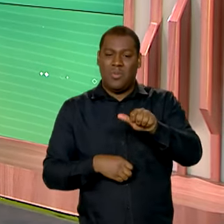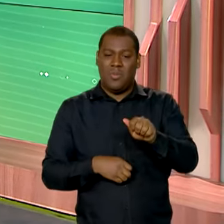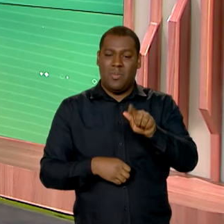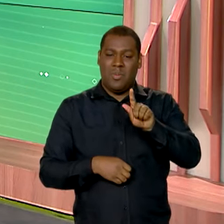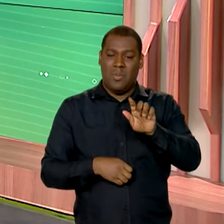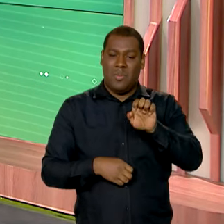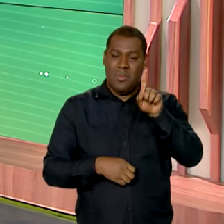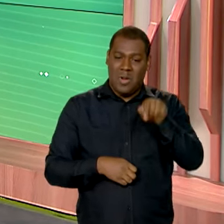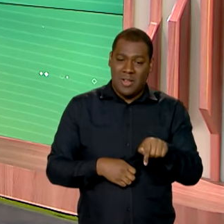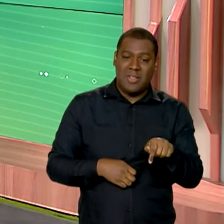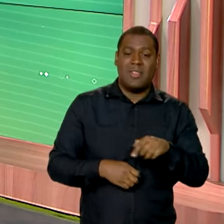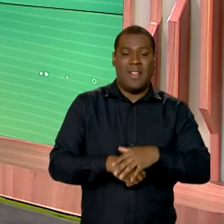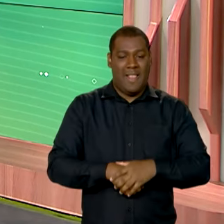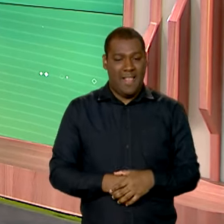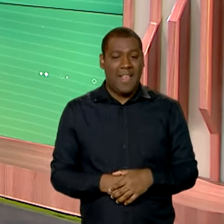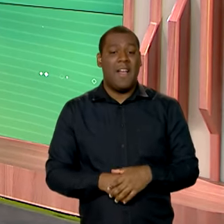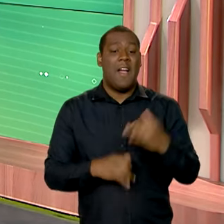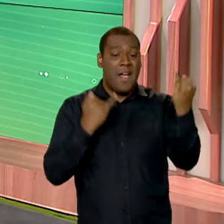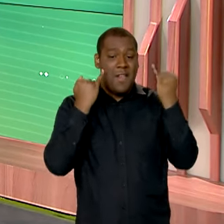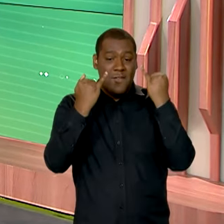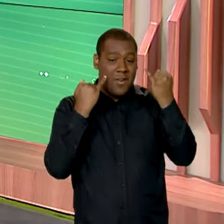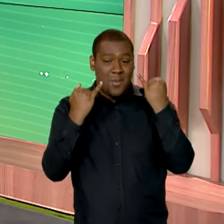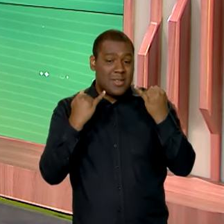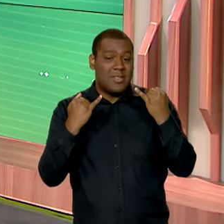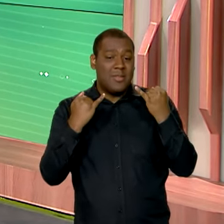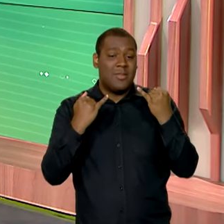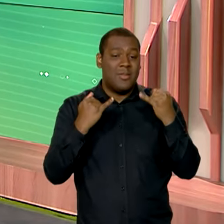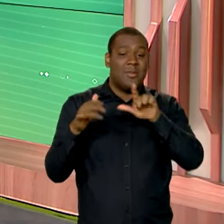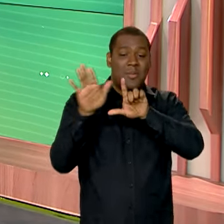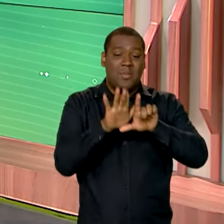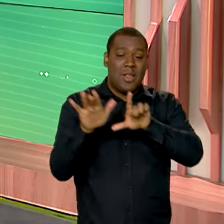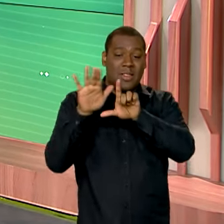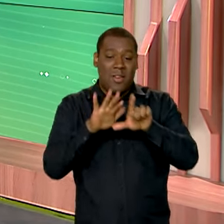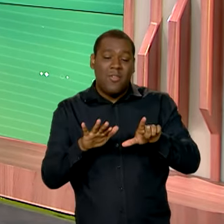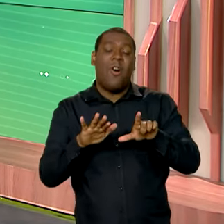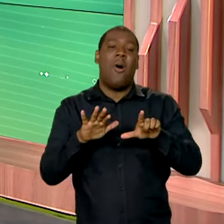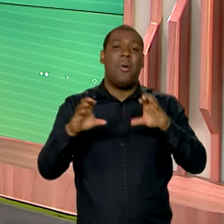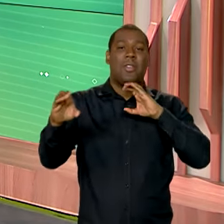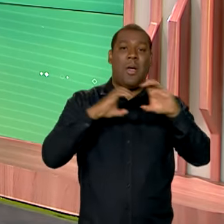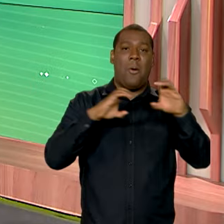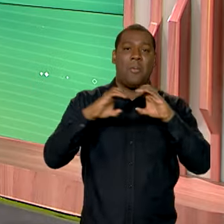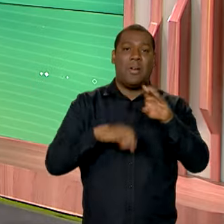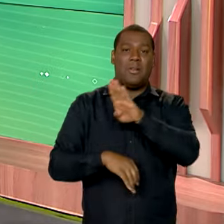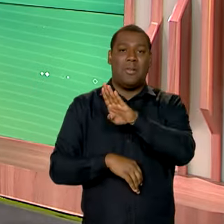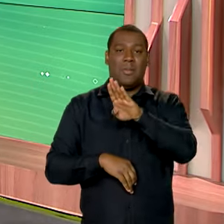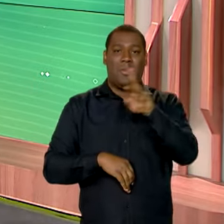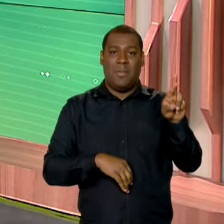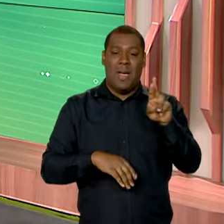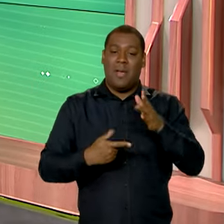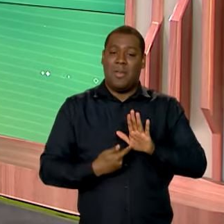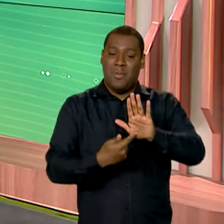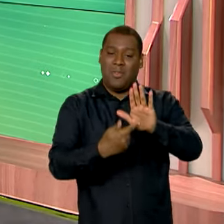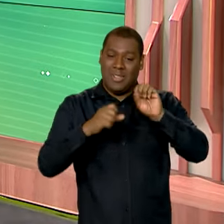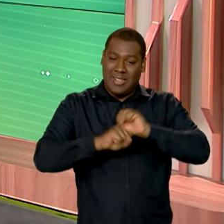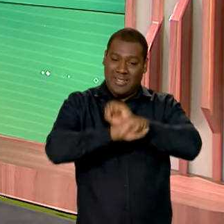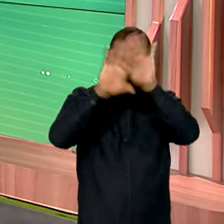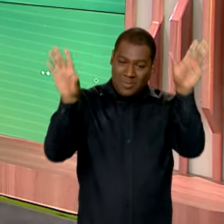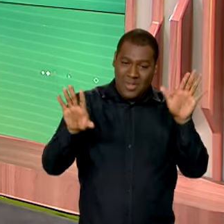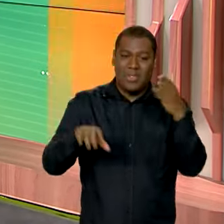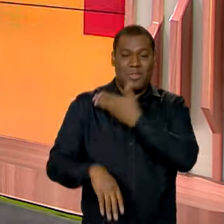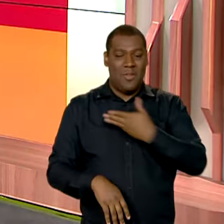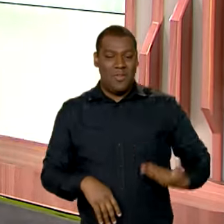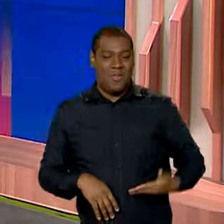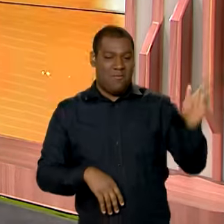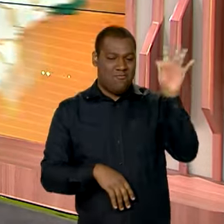72 quilômetros. Os dados são do Comunica BR, a plataforma que mostra com transparência o trabalho do governo federal em